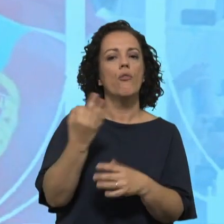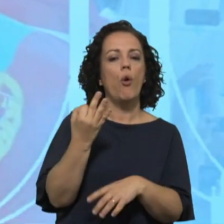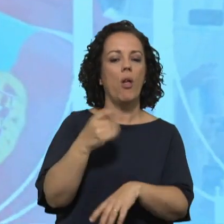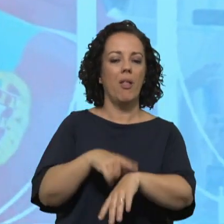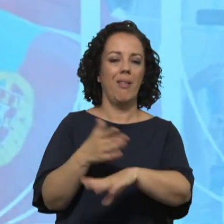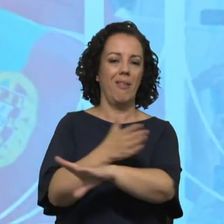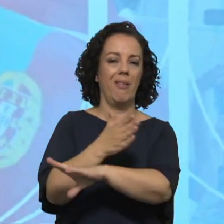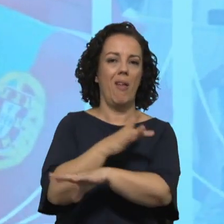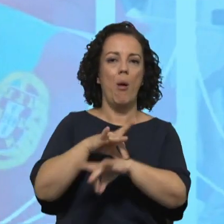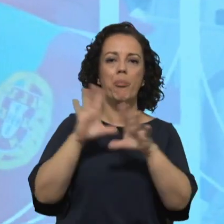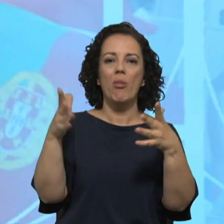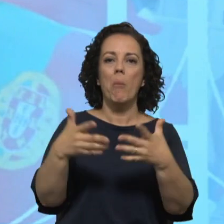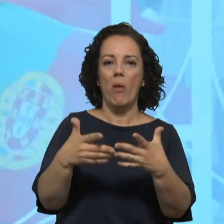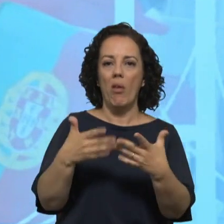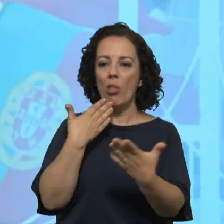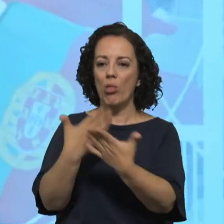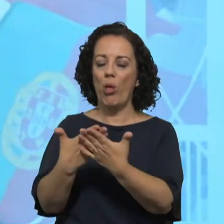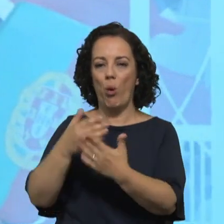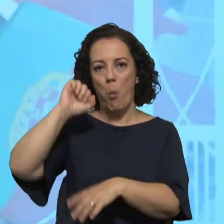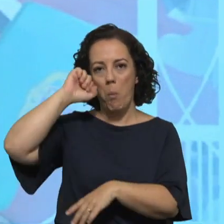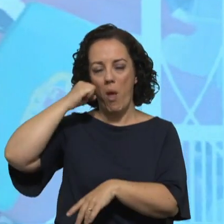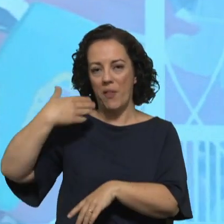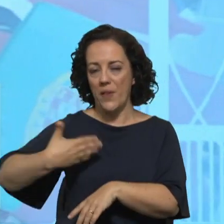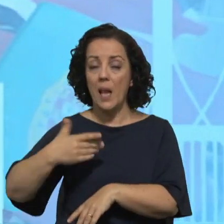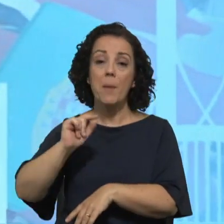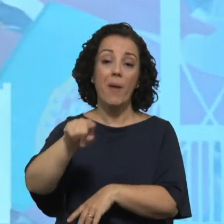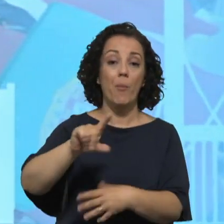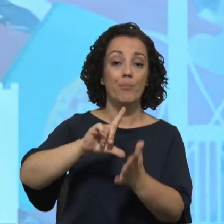da pandemia, mas também este projeto muito ligado a esta questão, como